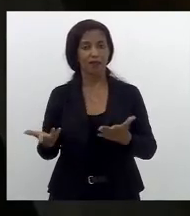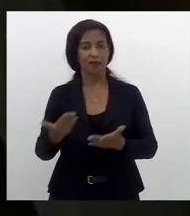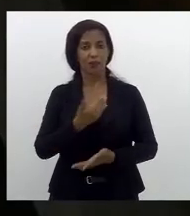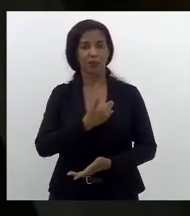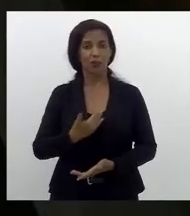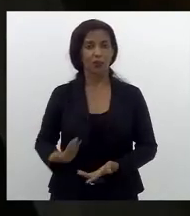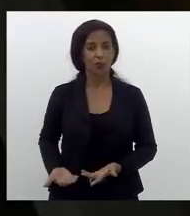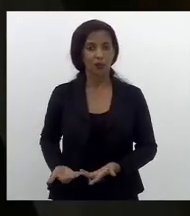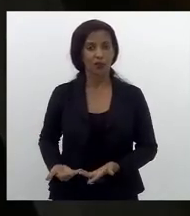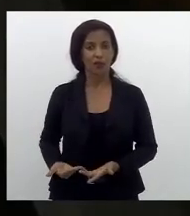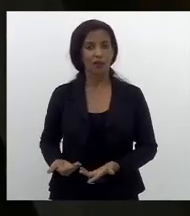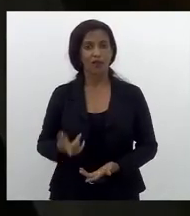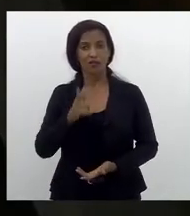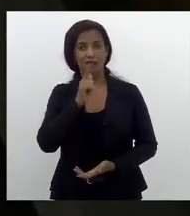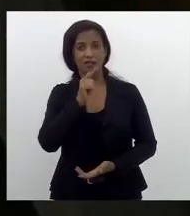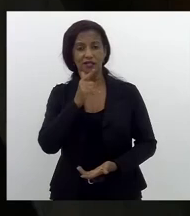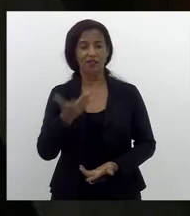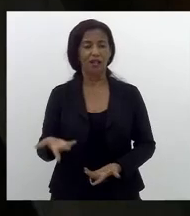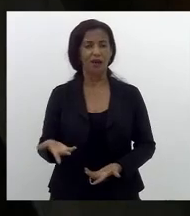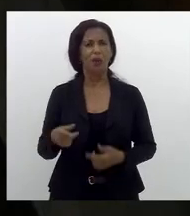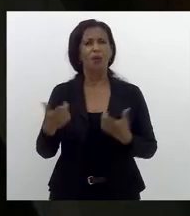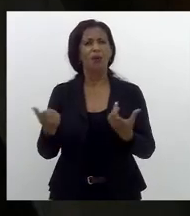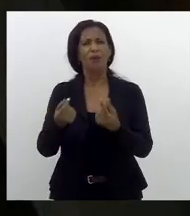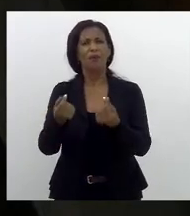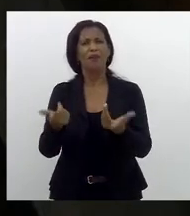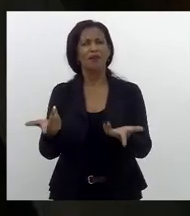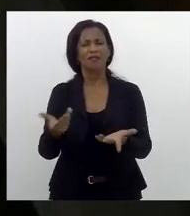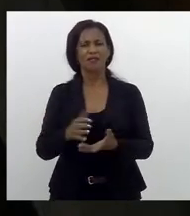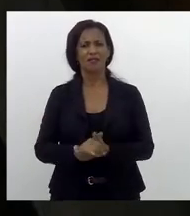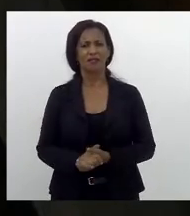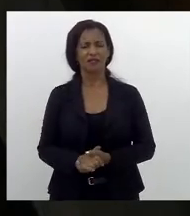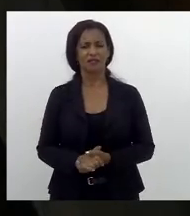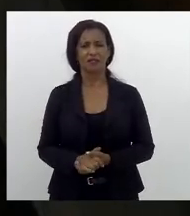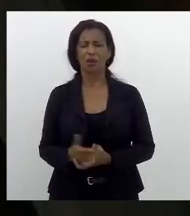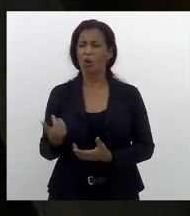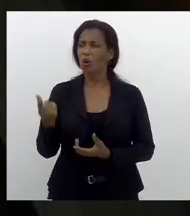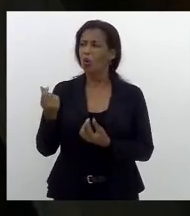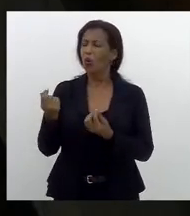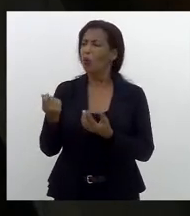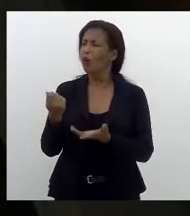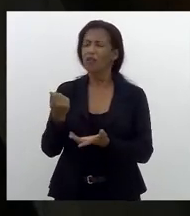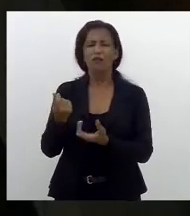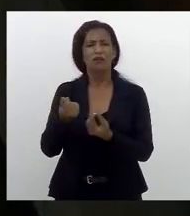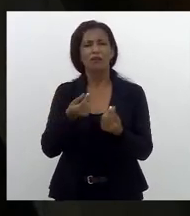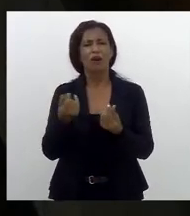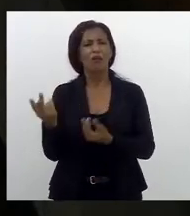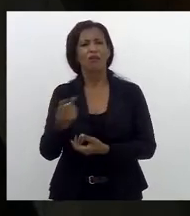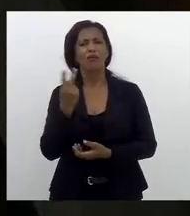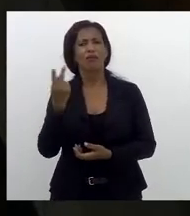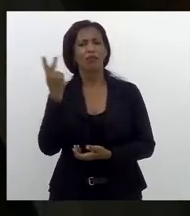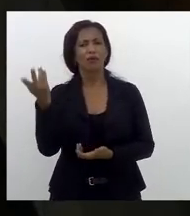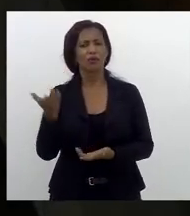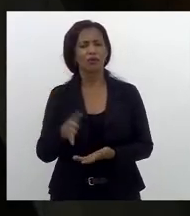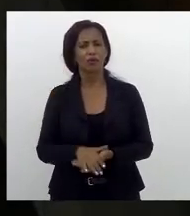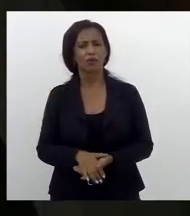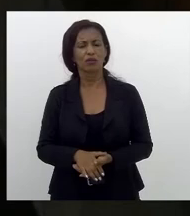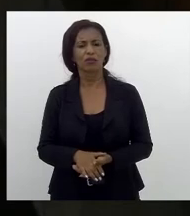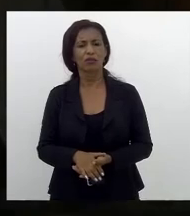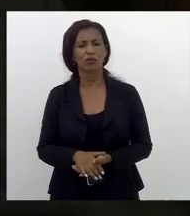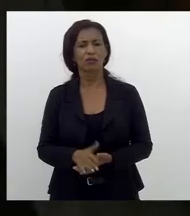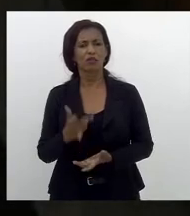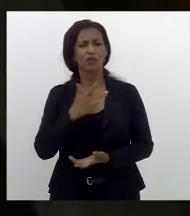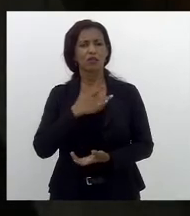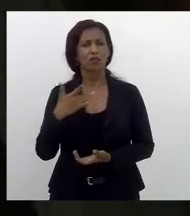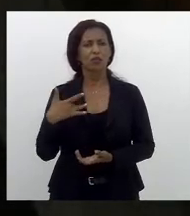gere o saneamento. Qual é o preço disso, afinal de contas, deputada Matarazzo? Quanto isso custa do ponto de vista